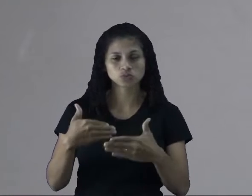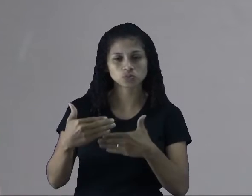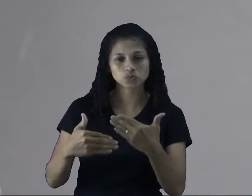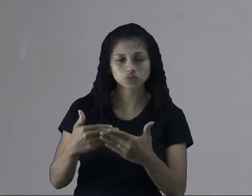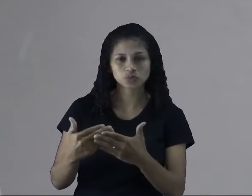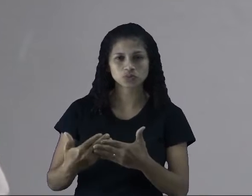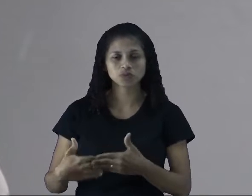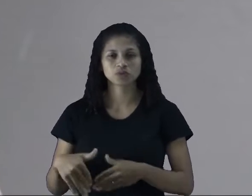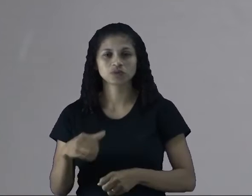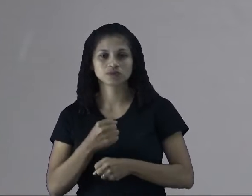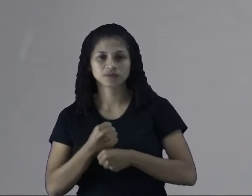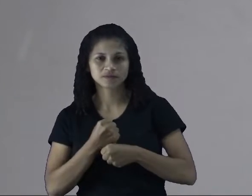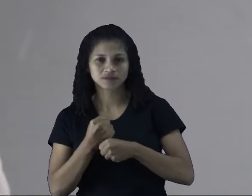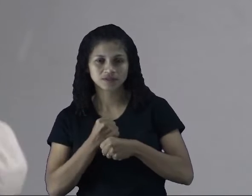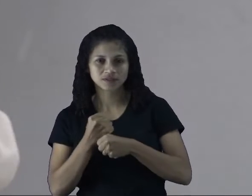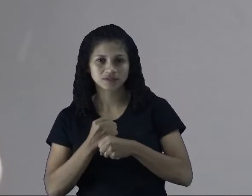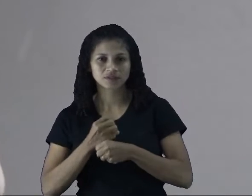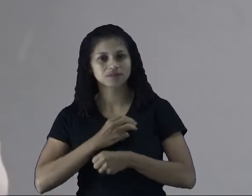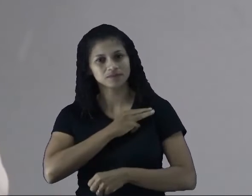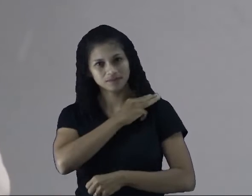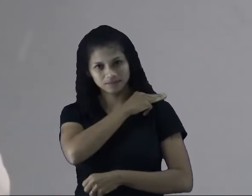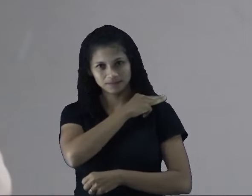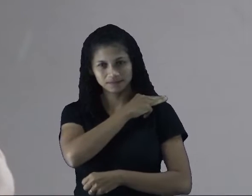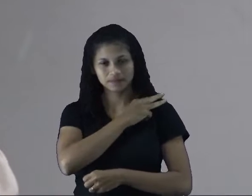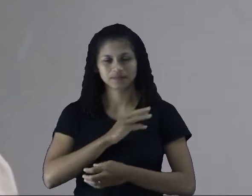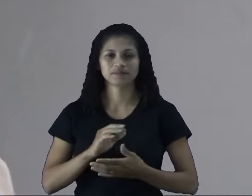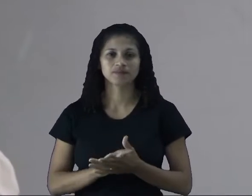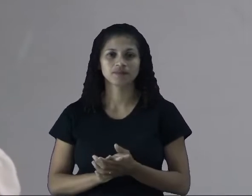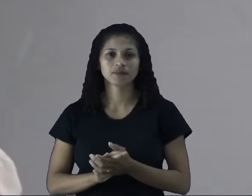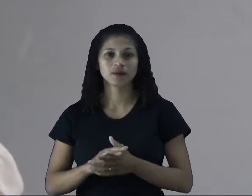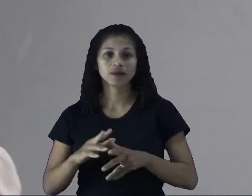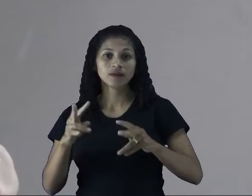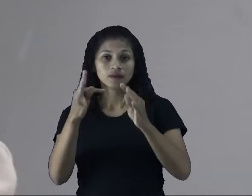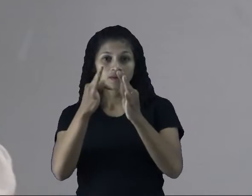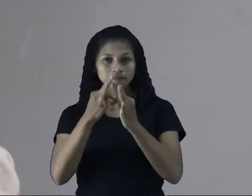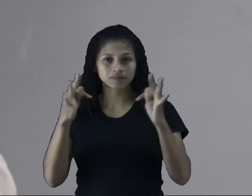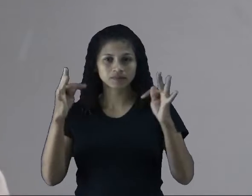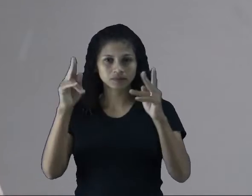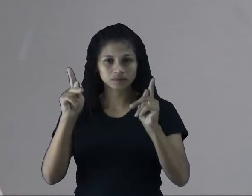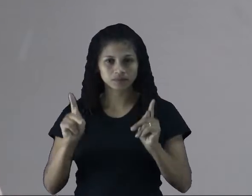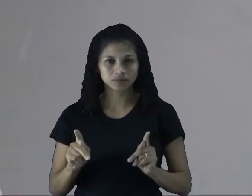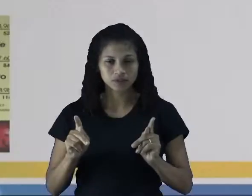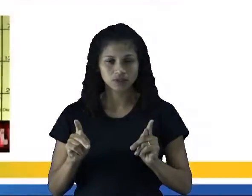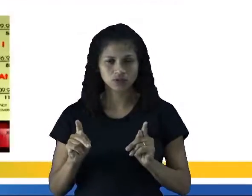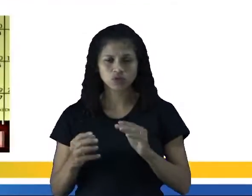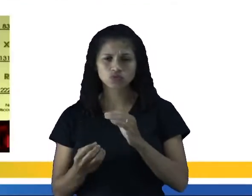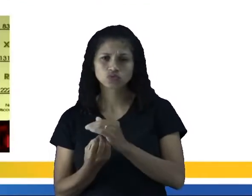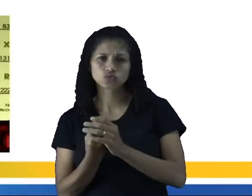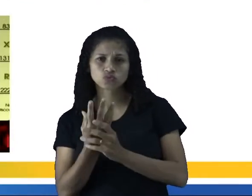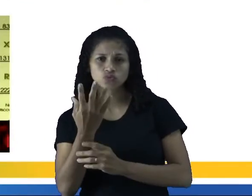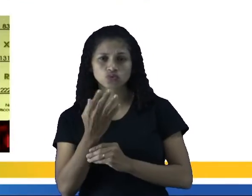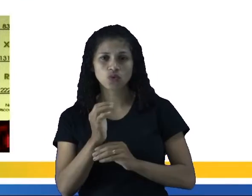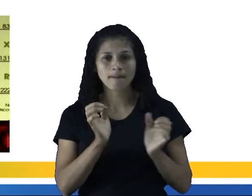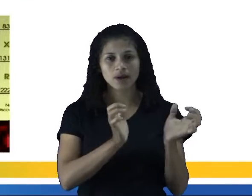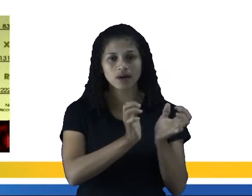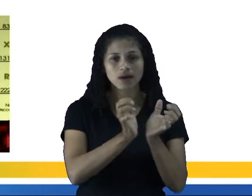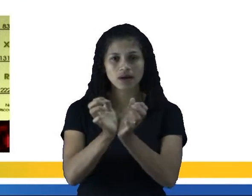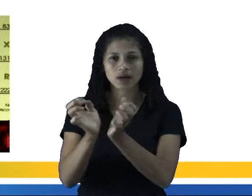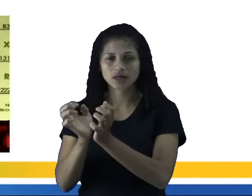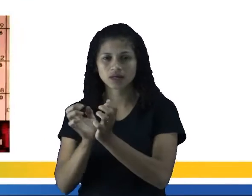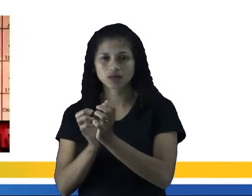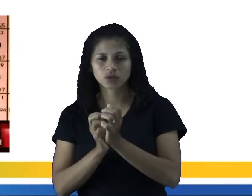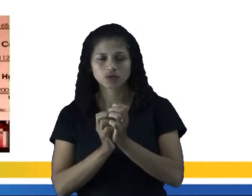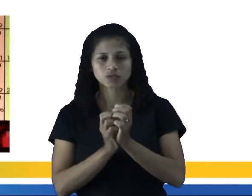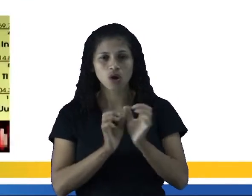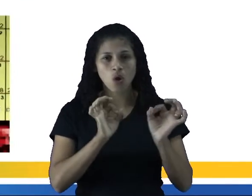aí do ensino médio, a tabela periódica. Então, a tabela periódica, ela surgiu para quê, gente? Ela surgiu para agrupar,